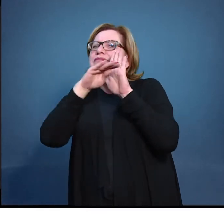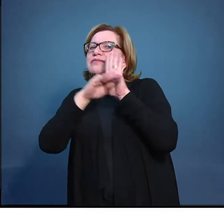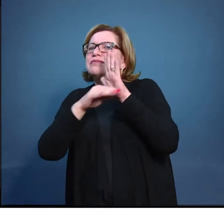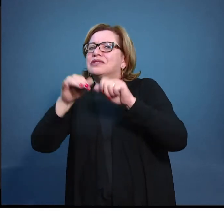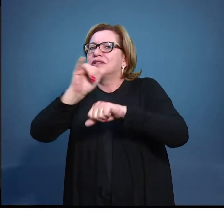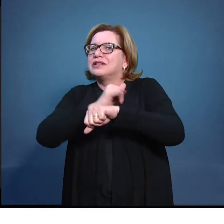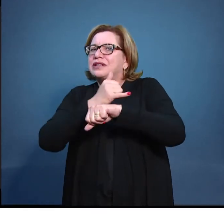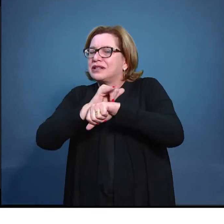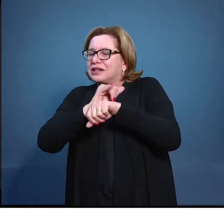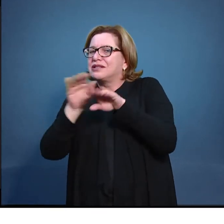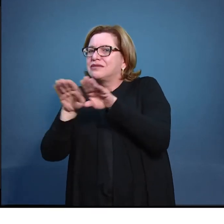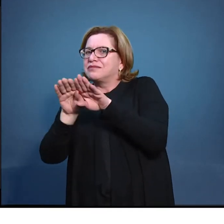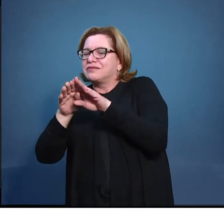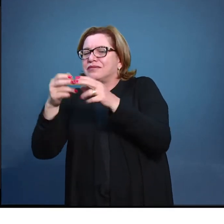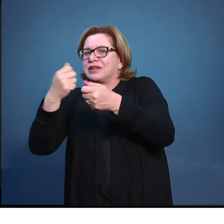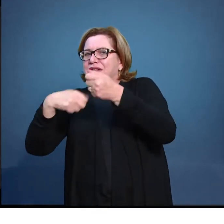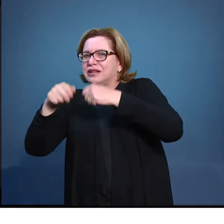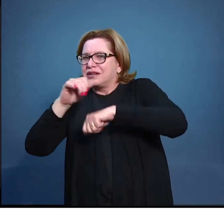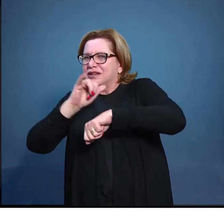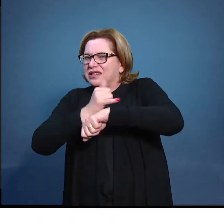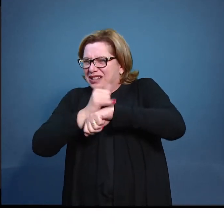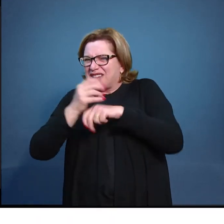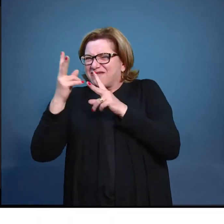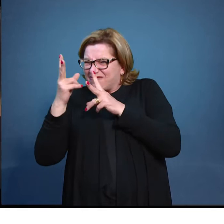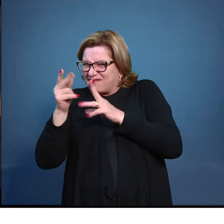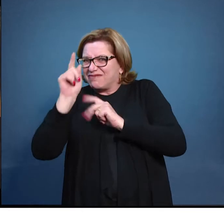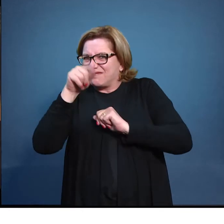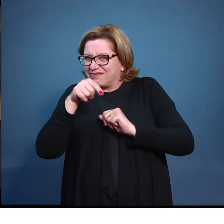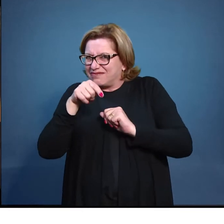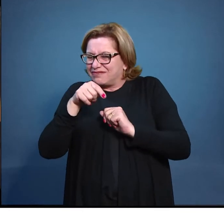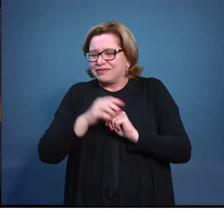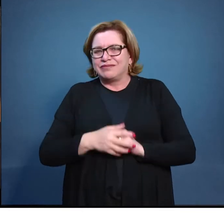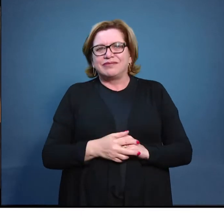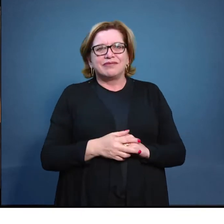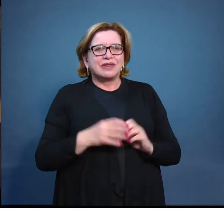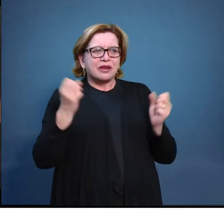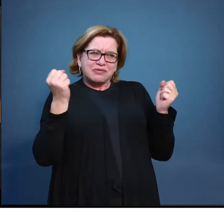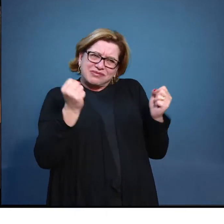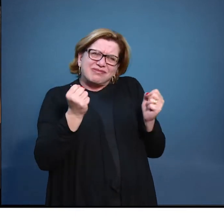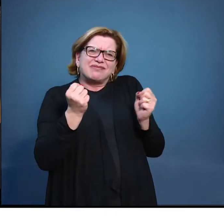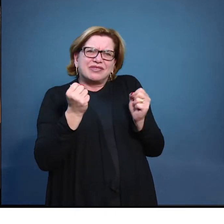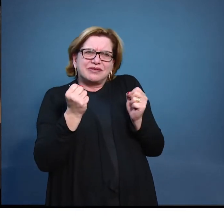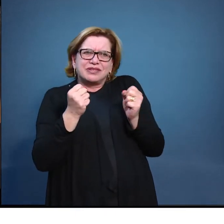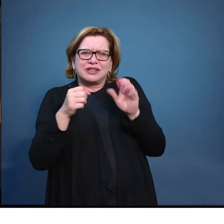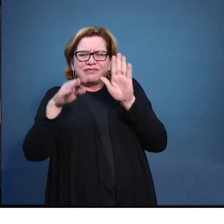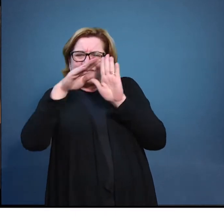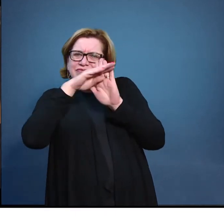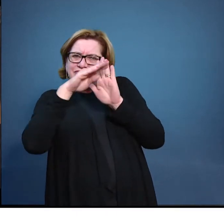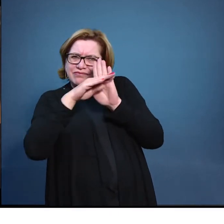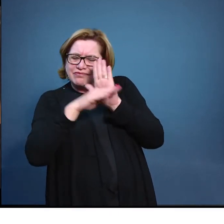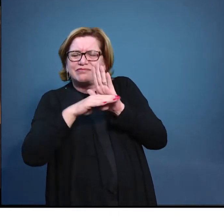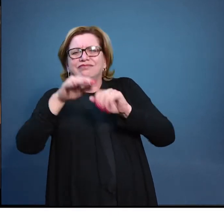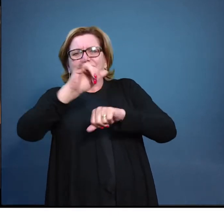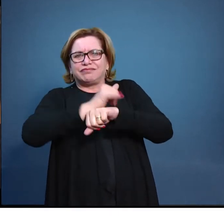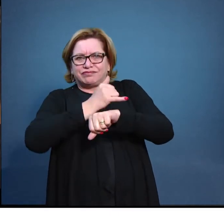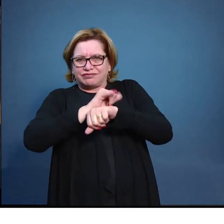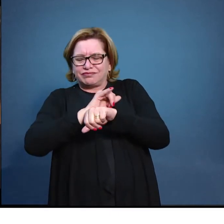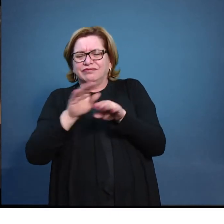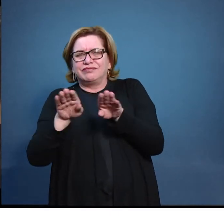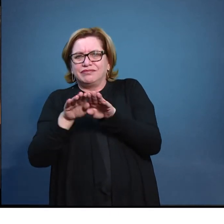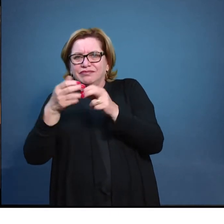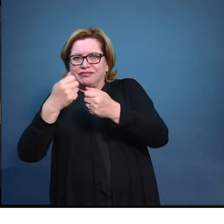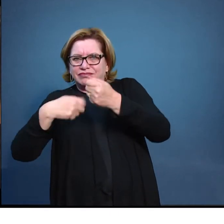estratégico e administração estratégica? Eles são a mesma coisa? Podemos dizer que planejamento estratégico e